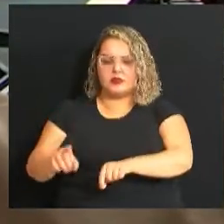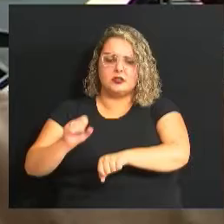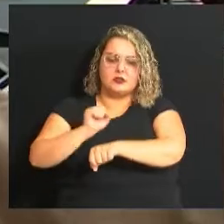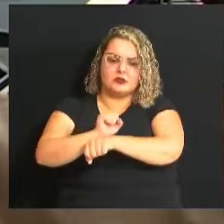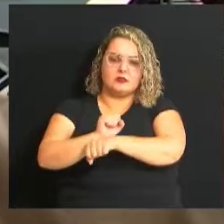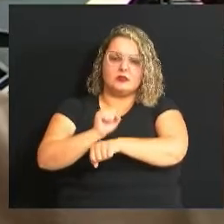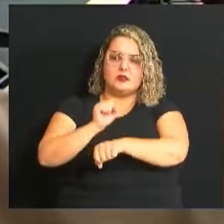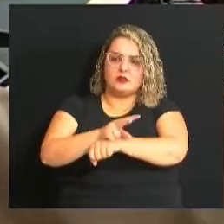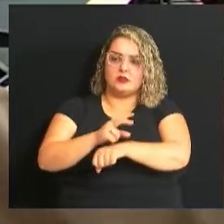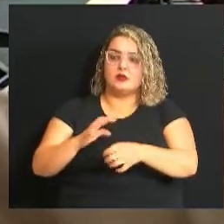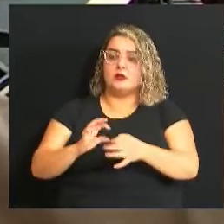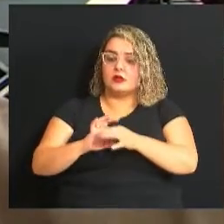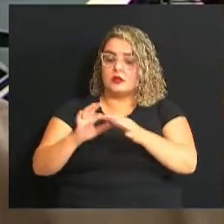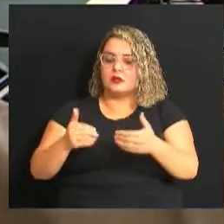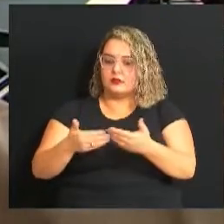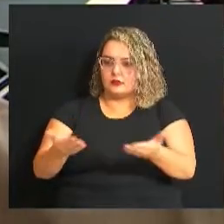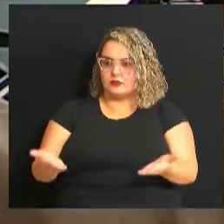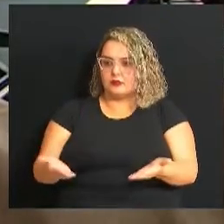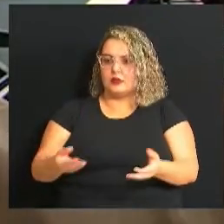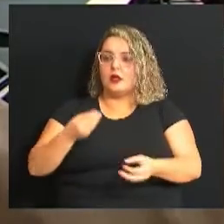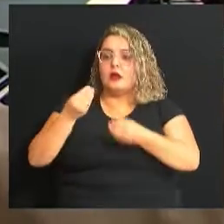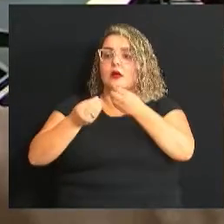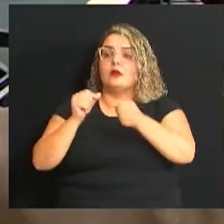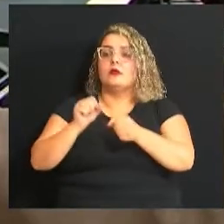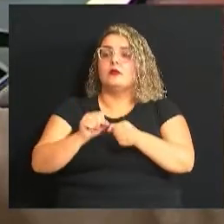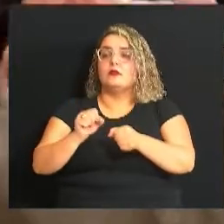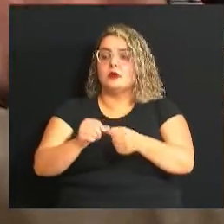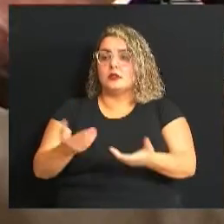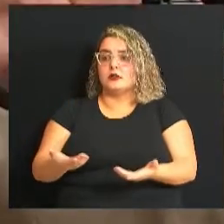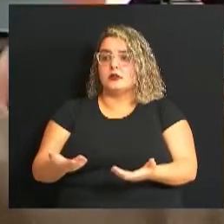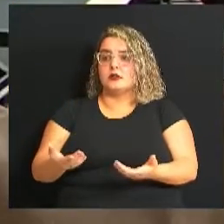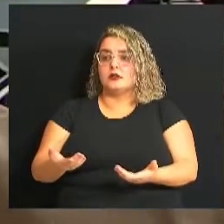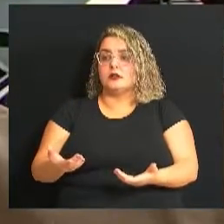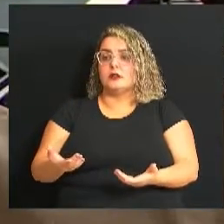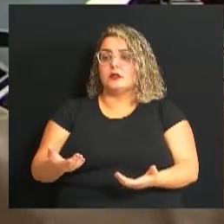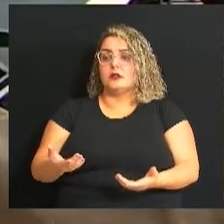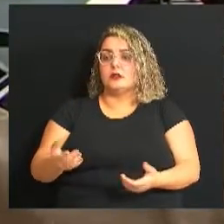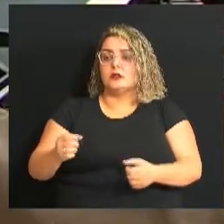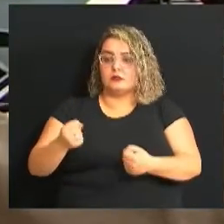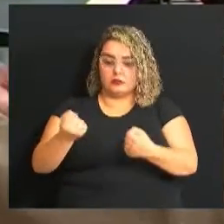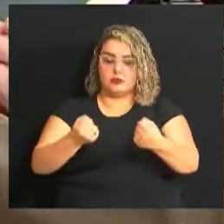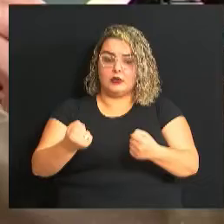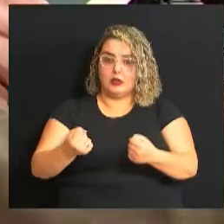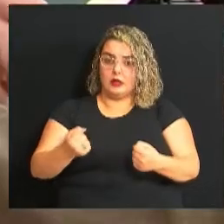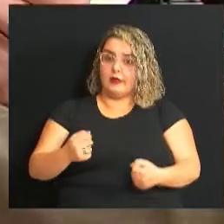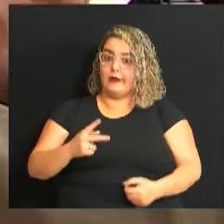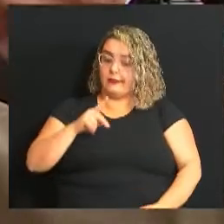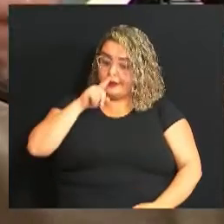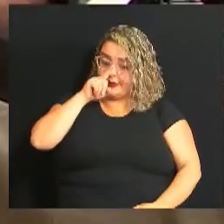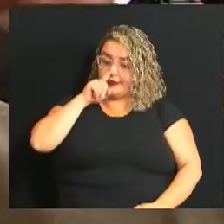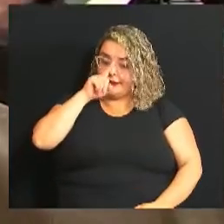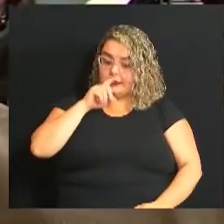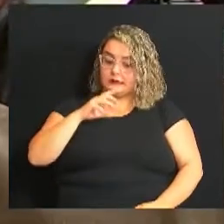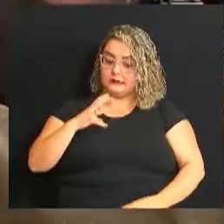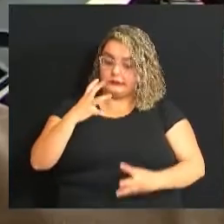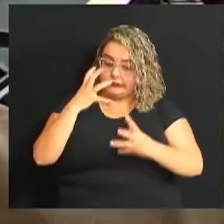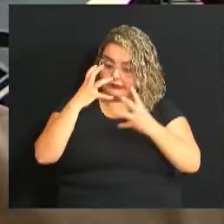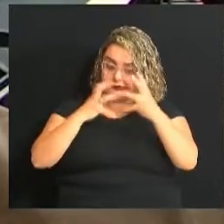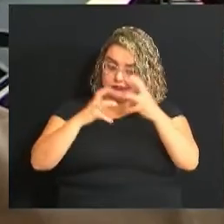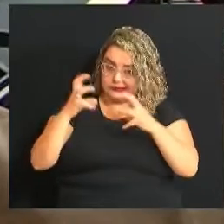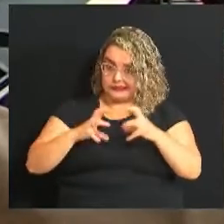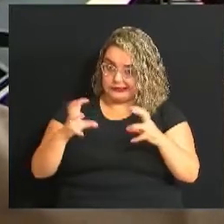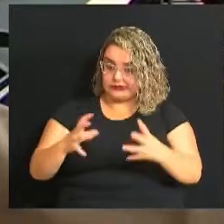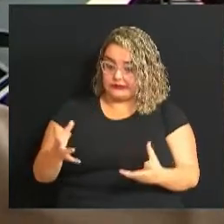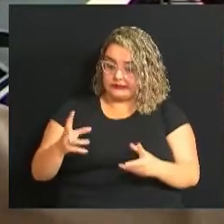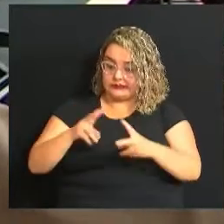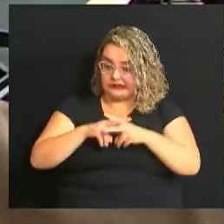dá espaço para a vaga. E como é que você faz isso? Você chegar no carro da pessoa e falar, é perigoso até arrumar briga. Então a gente estava pensando, fomos para o estudo pessoal para